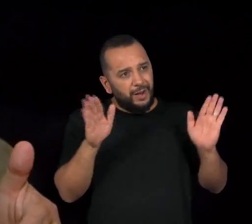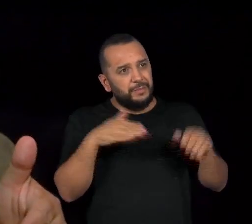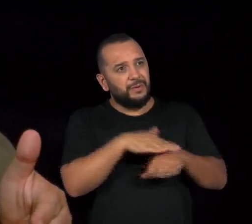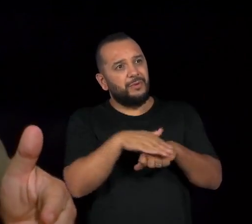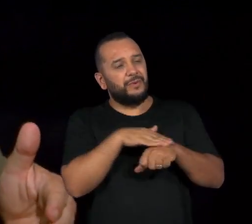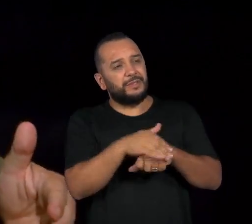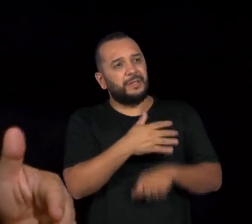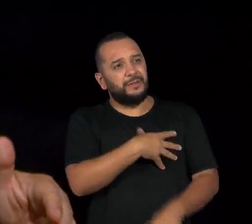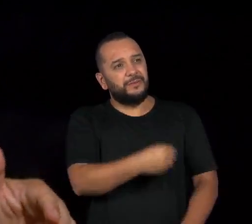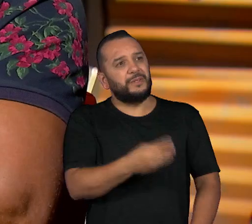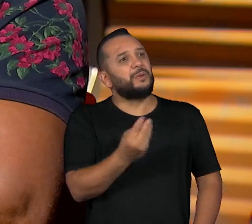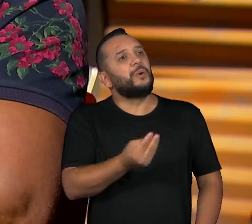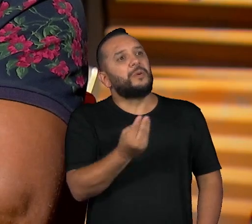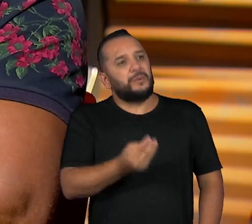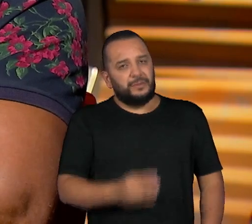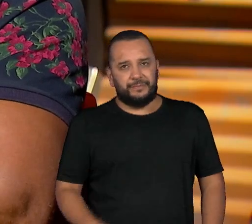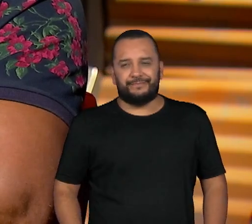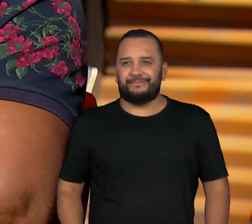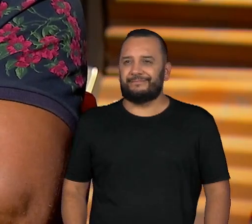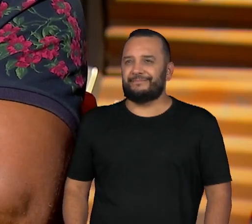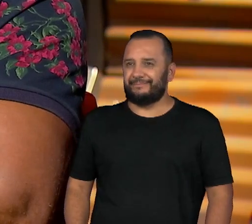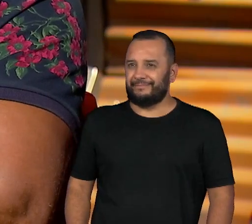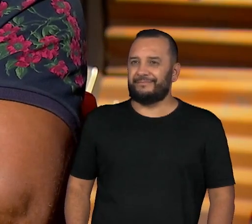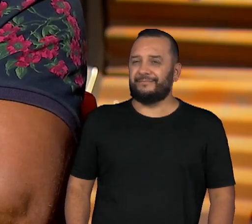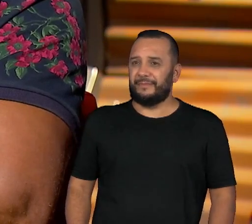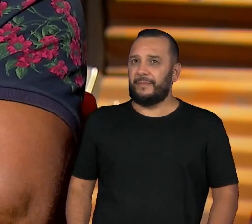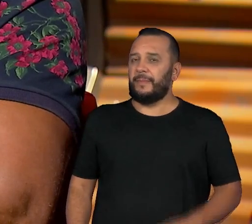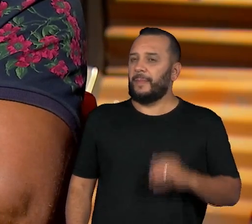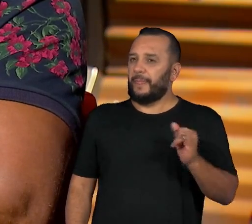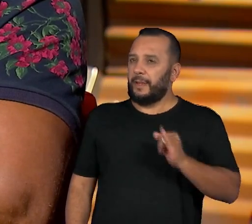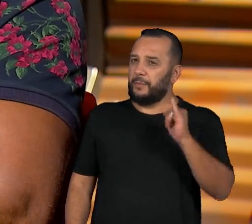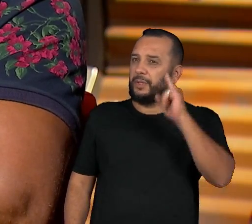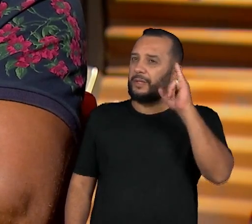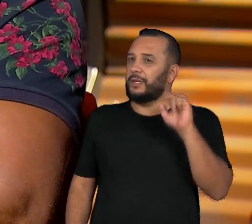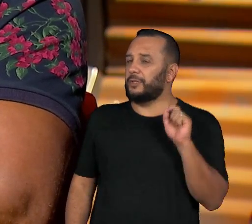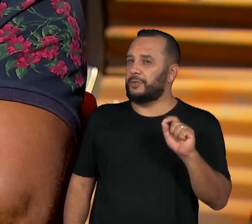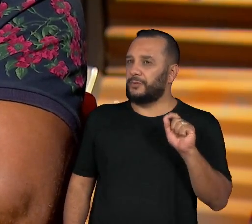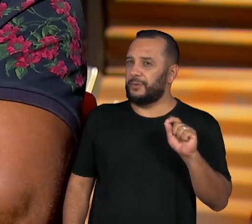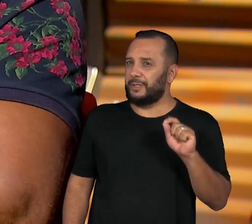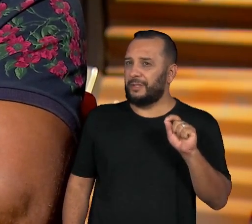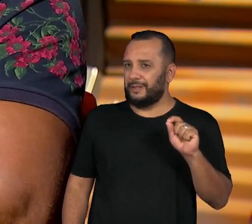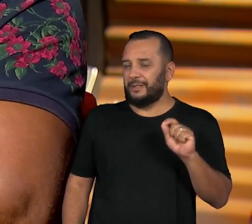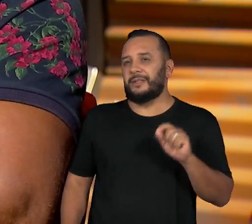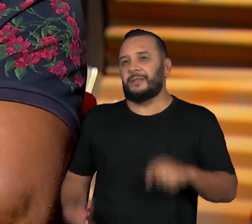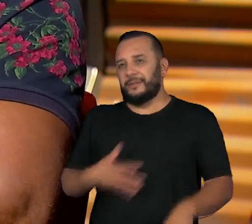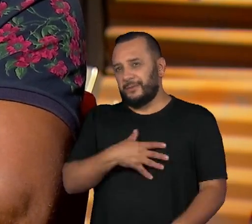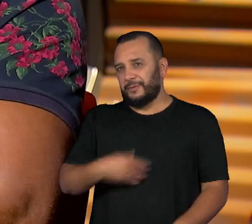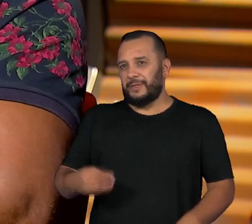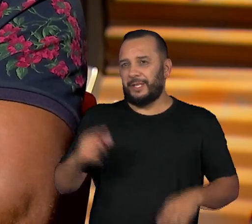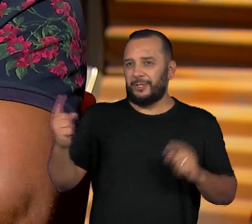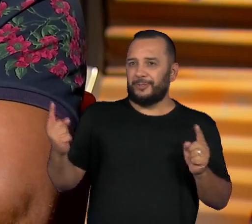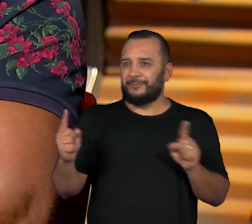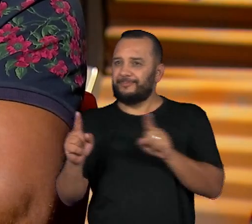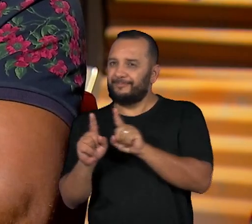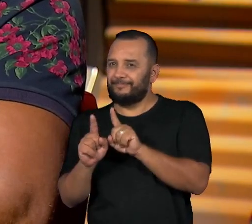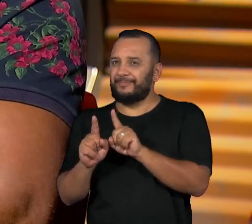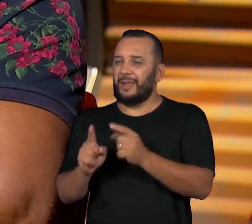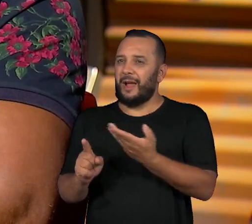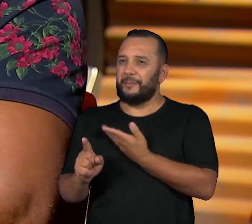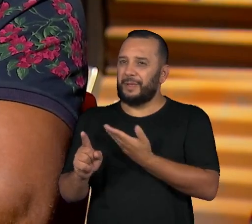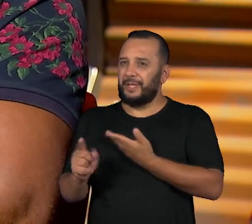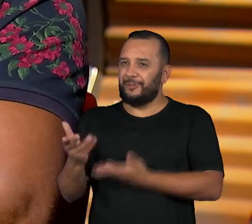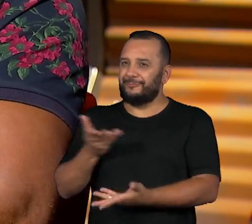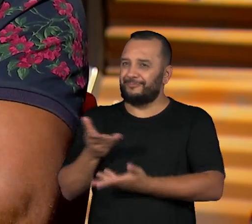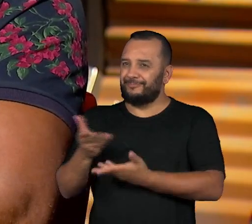da conversa? É importante a gente ser o mais próximo possível do filho. Ser amigo do filho.